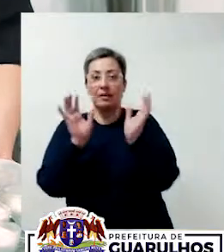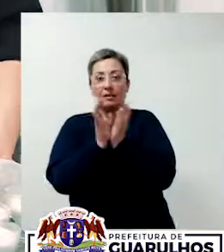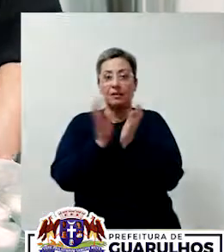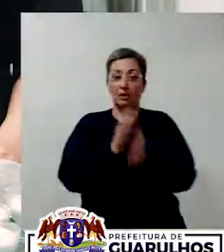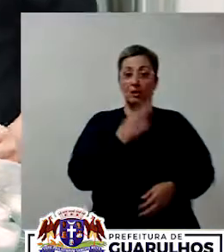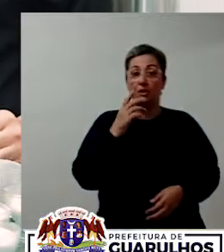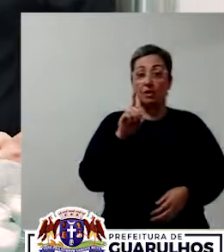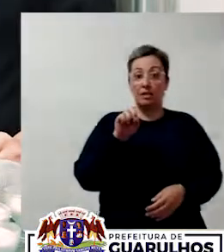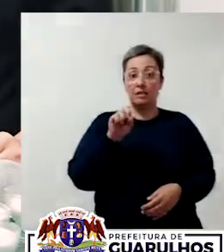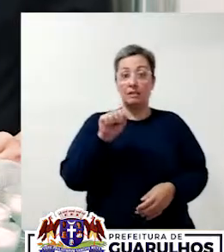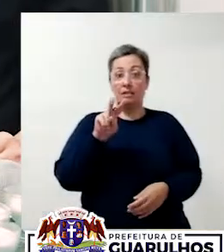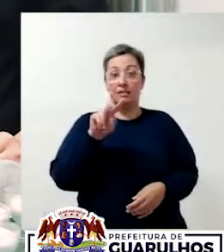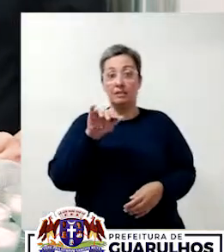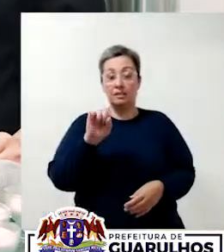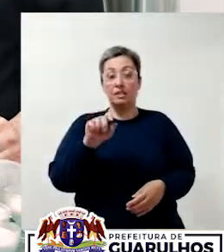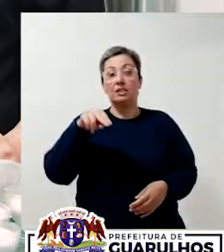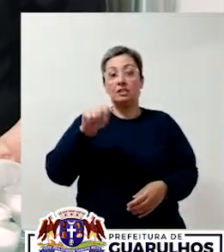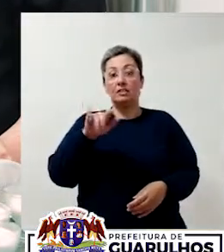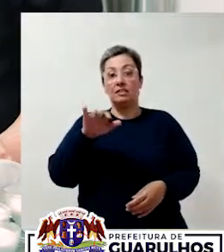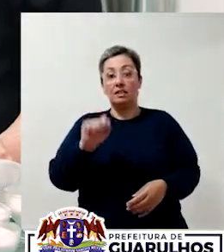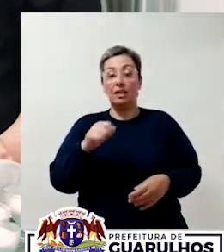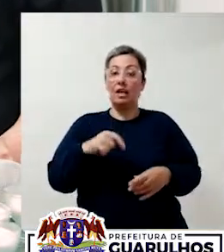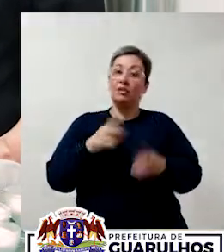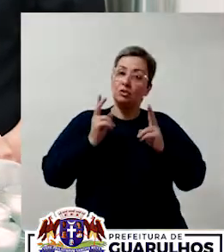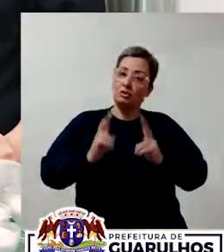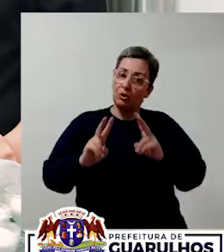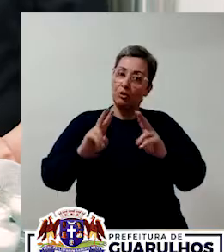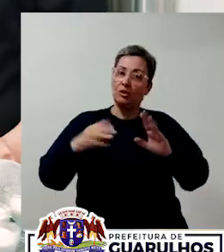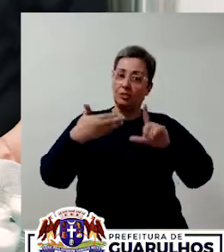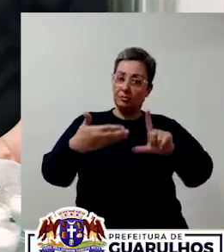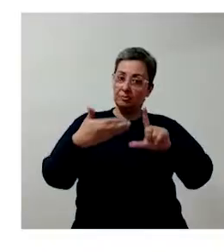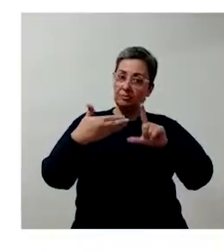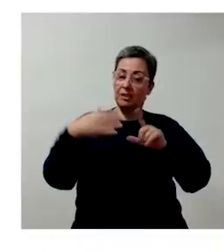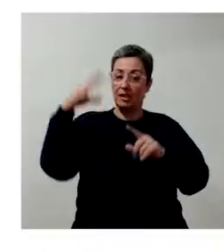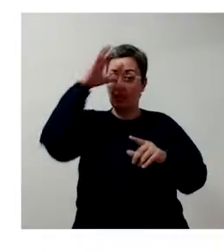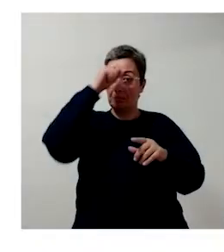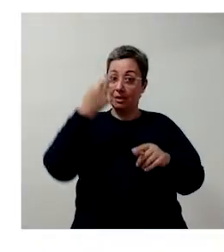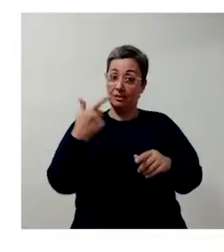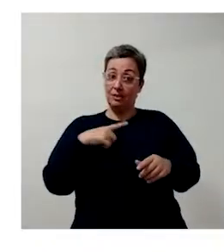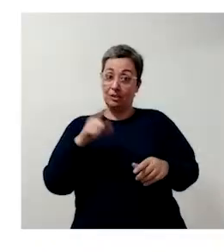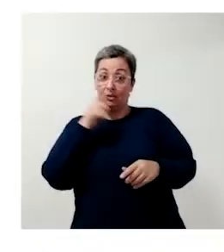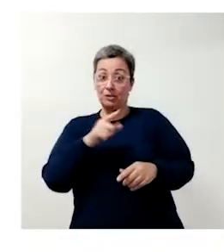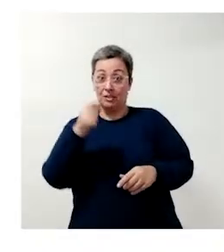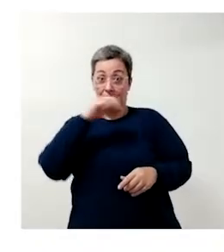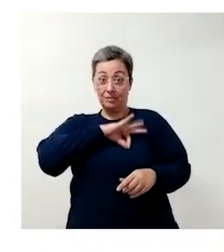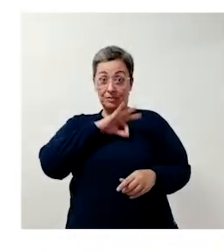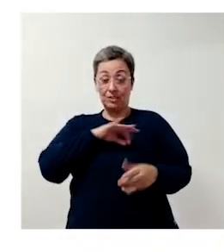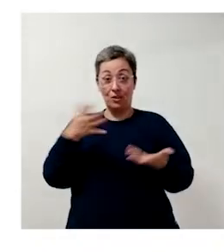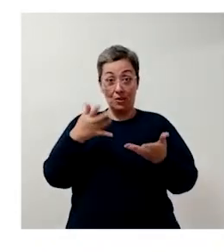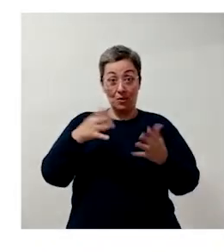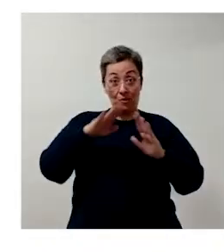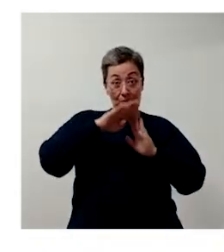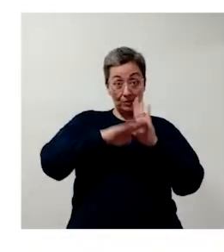Olá pessoal, sou o David Novaes, dando continuidade à nossa série de videoaulas Aprendendo para Gerar Renda. A receita